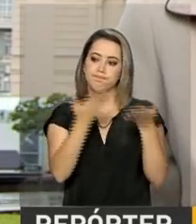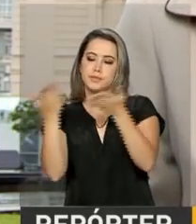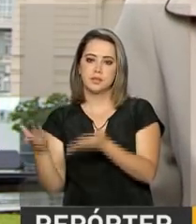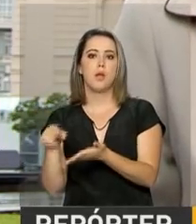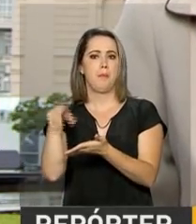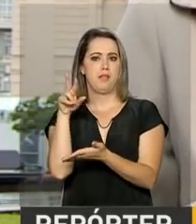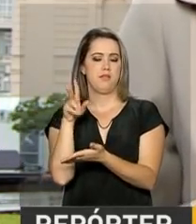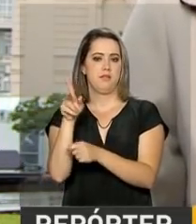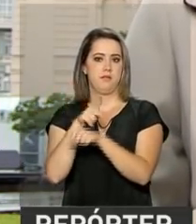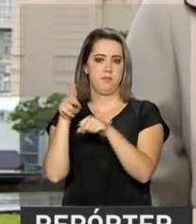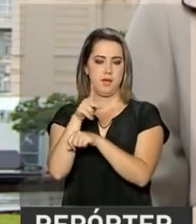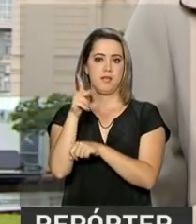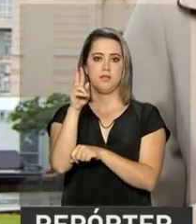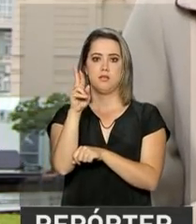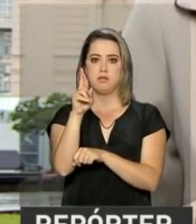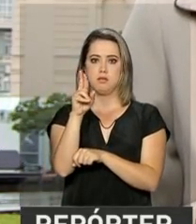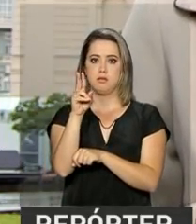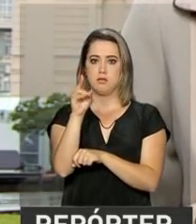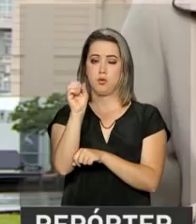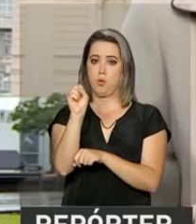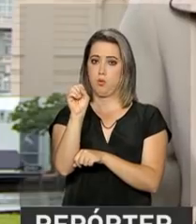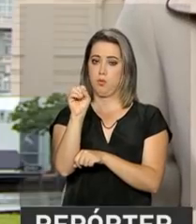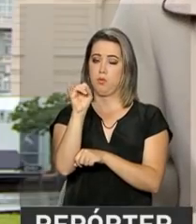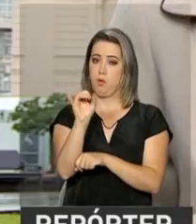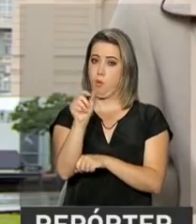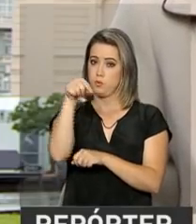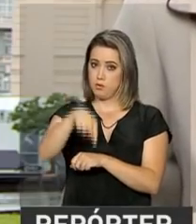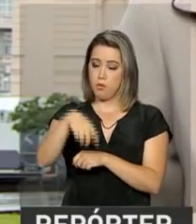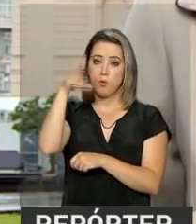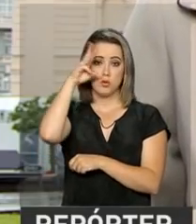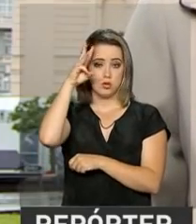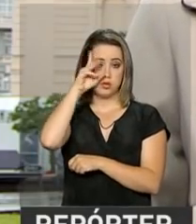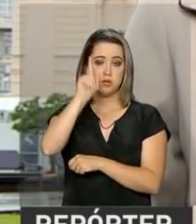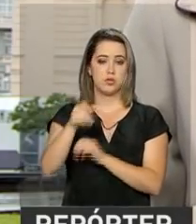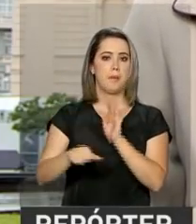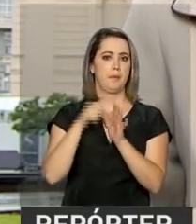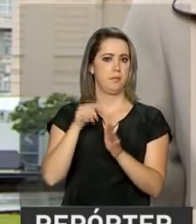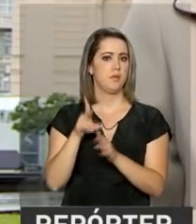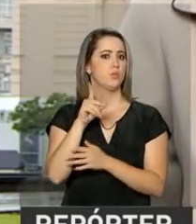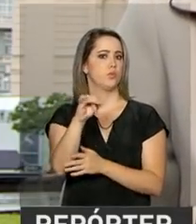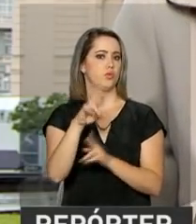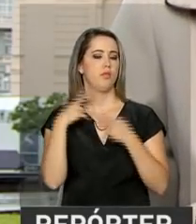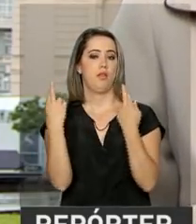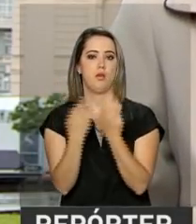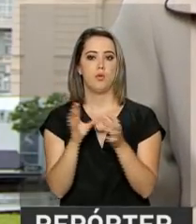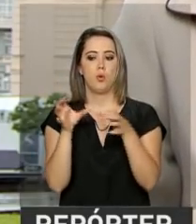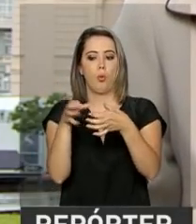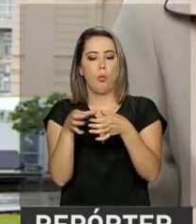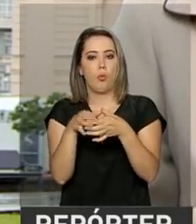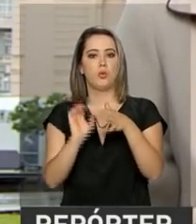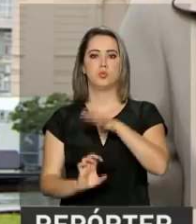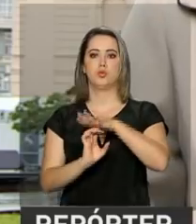Rússia desde 2012. Ele chega à capital russa nesta terça-feira e já no primeiro dia participa de reunião com investidores russos. Ele deve